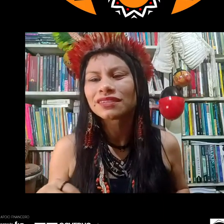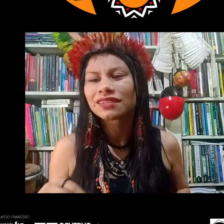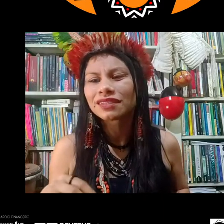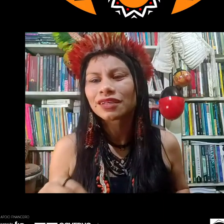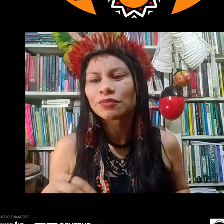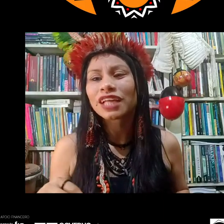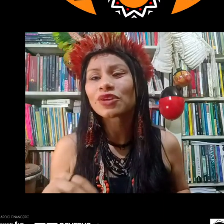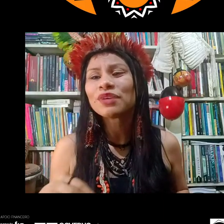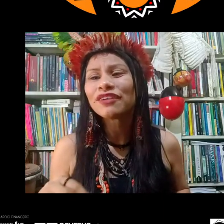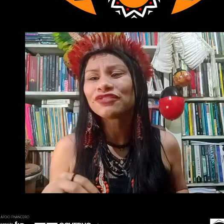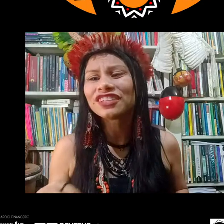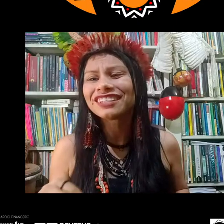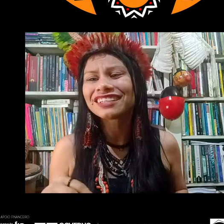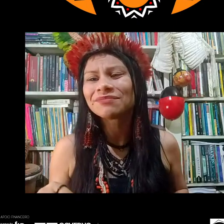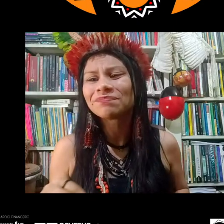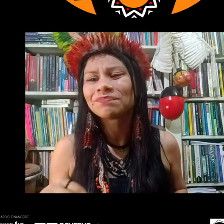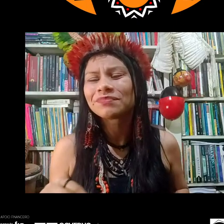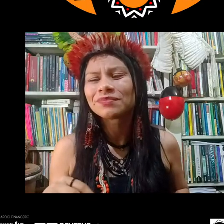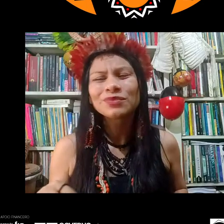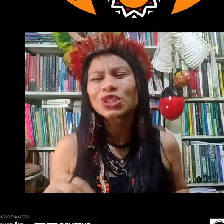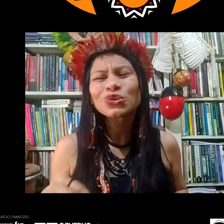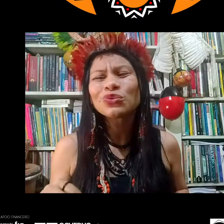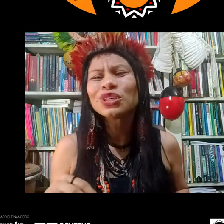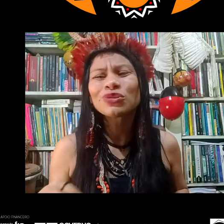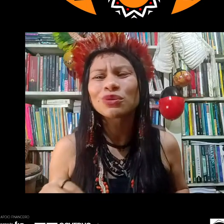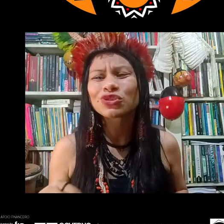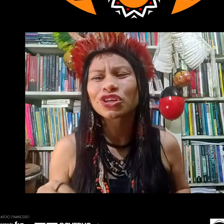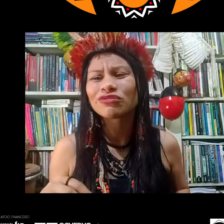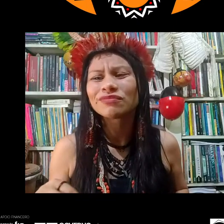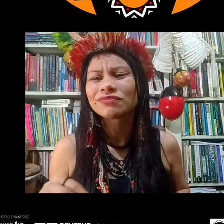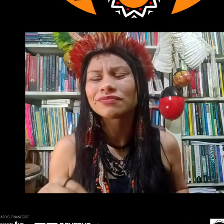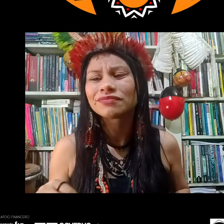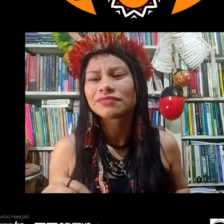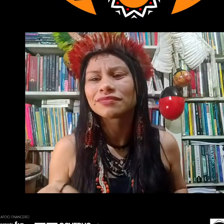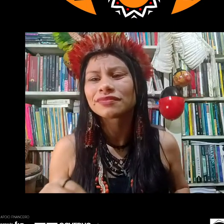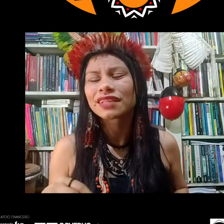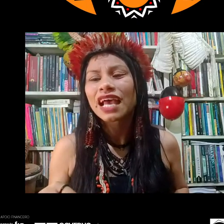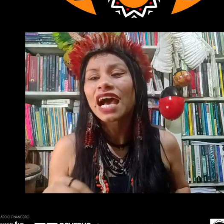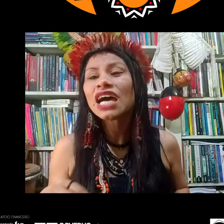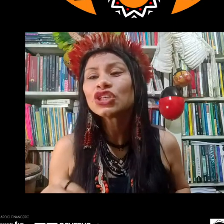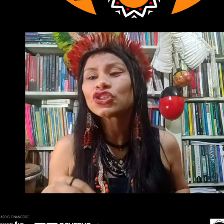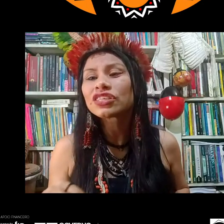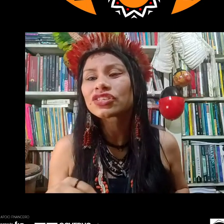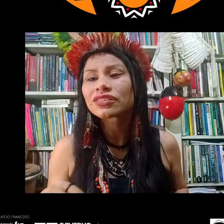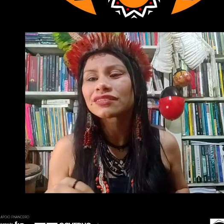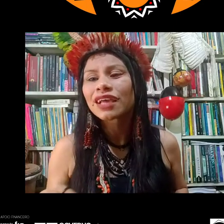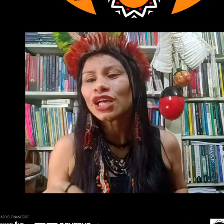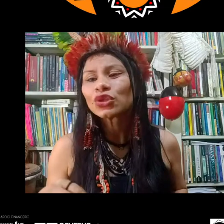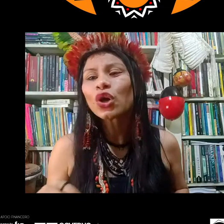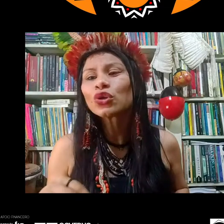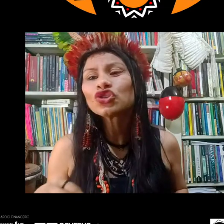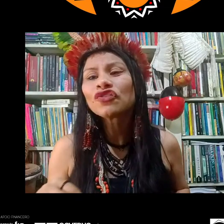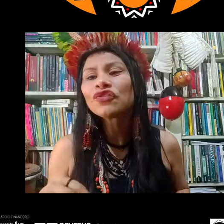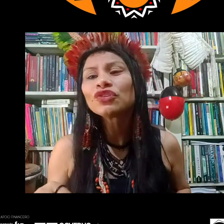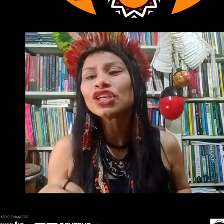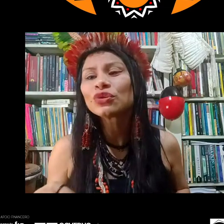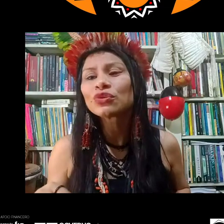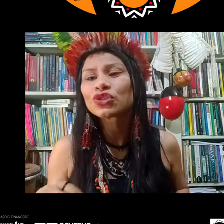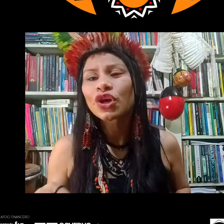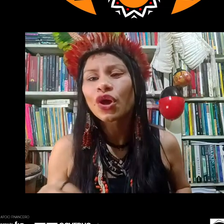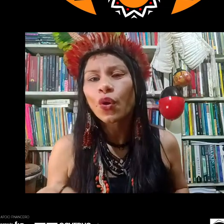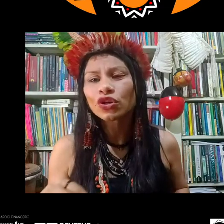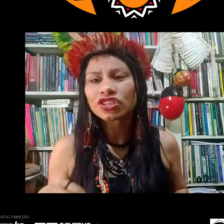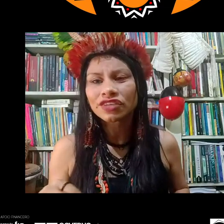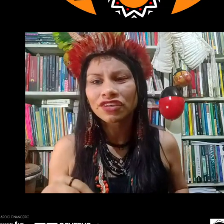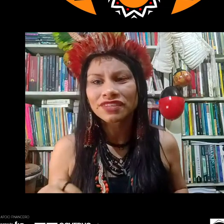anonimato. Mudaram minha vida. Destruíram meu chão. Antes, todos viviam